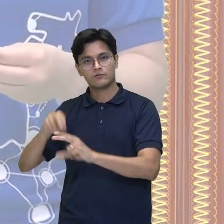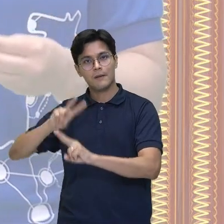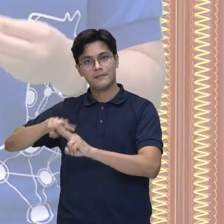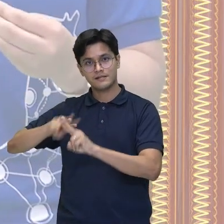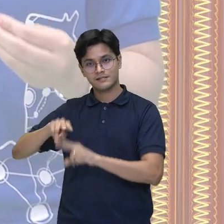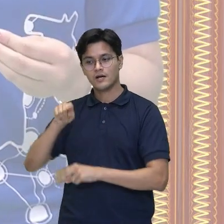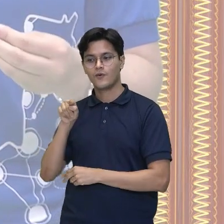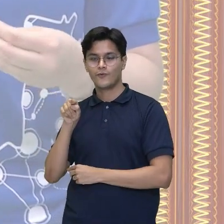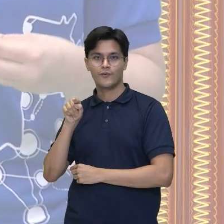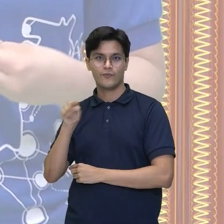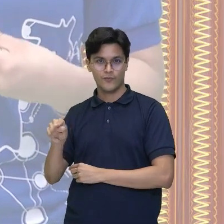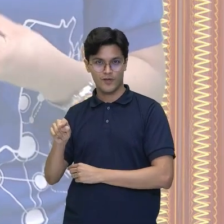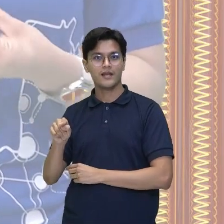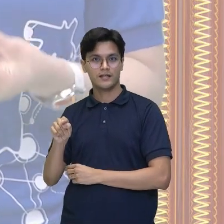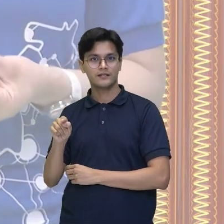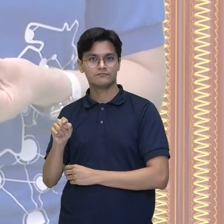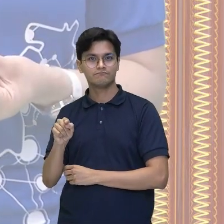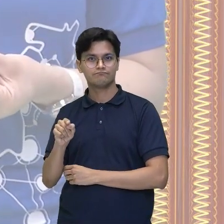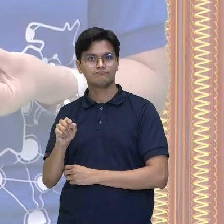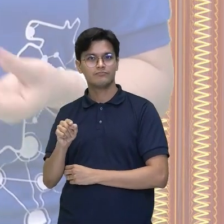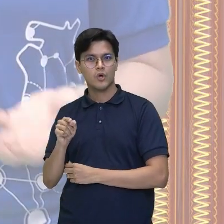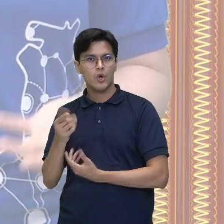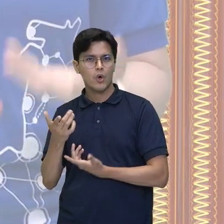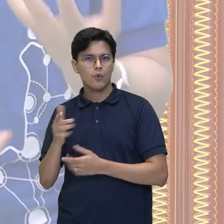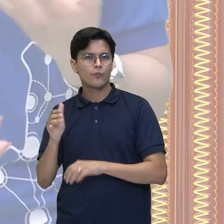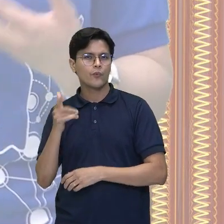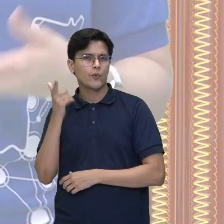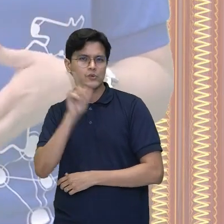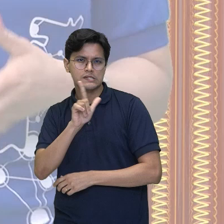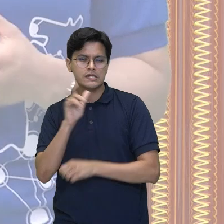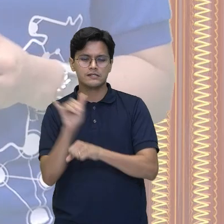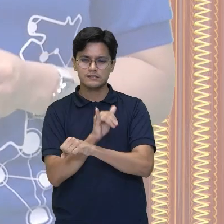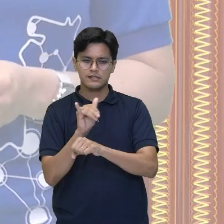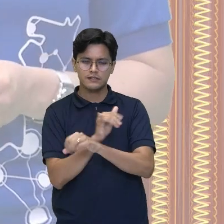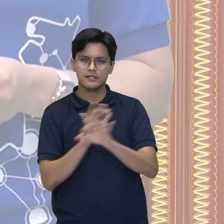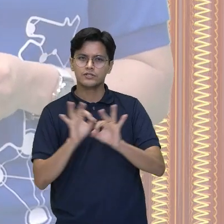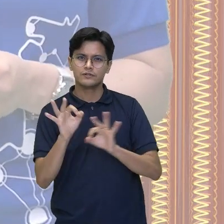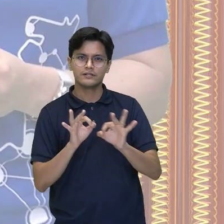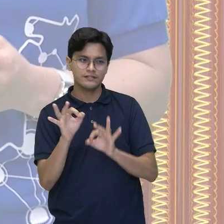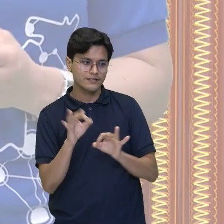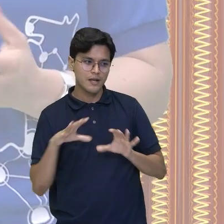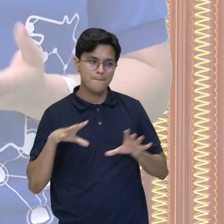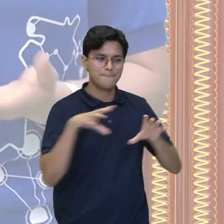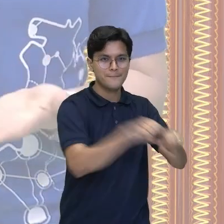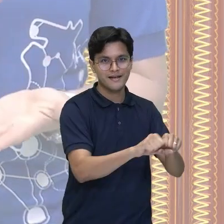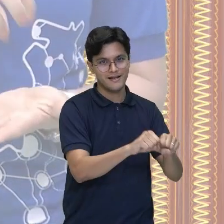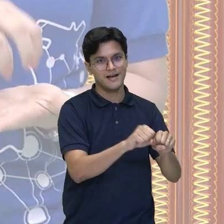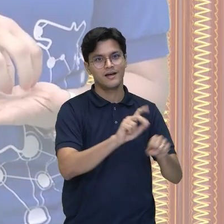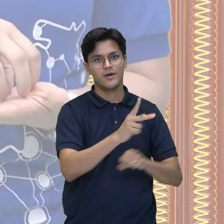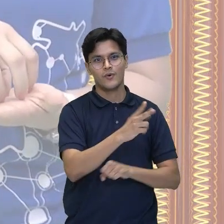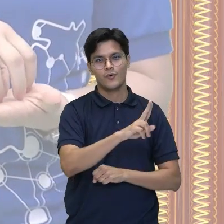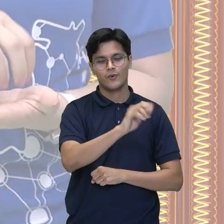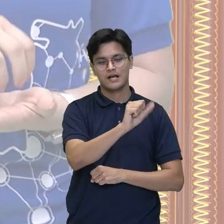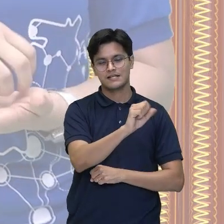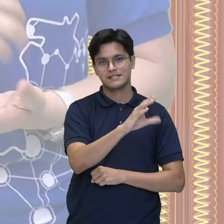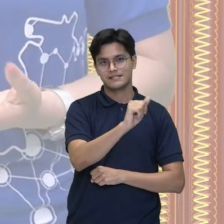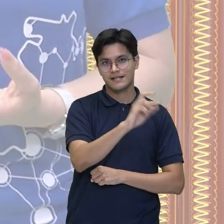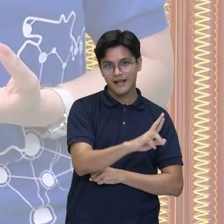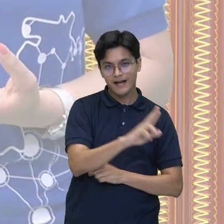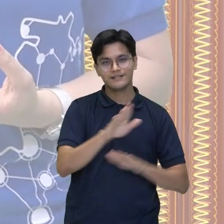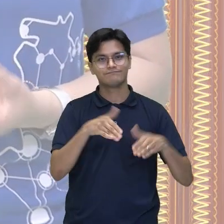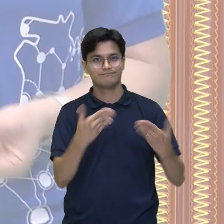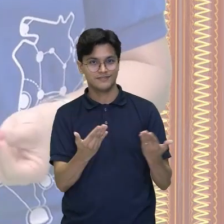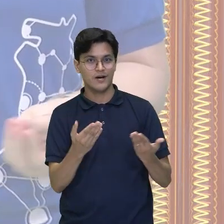consegue articular uma contraofensiva e acaba capturando o Huáscar, ou seja, de prisioneiro ele passa